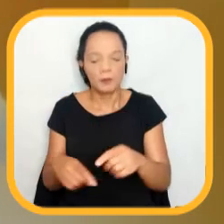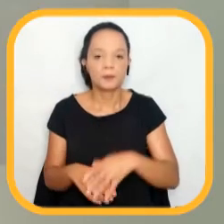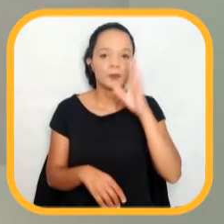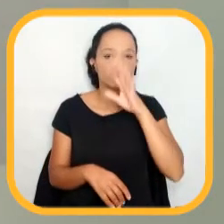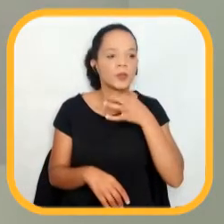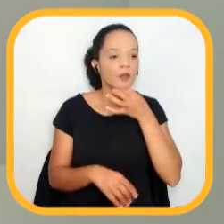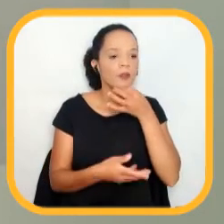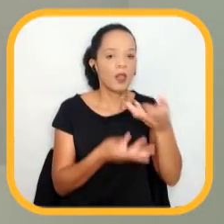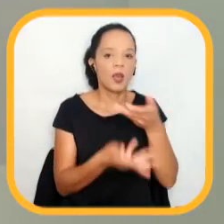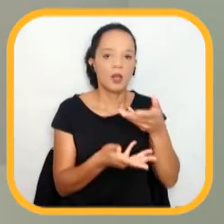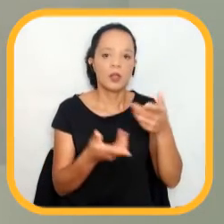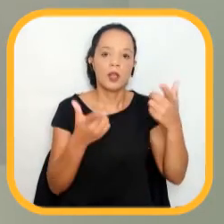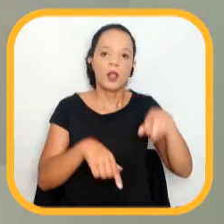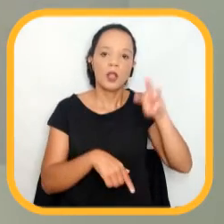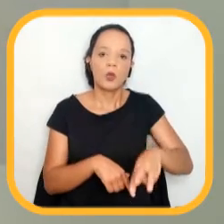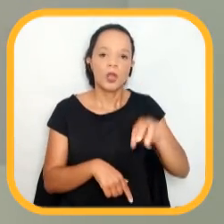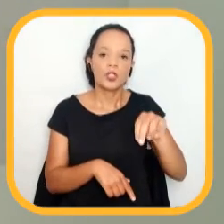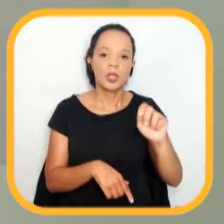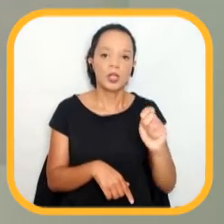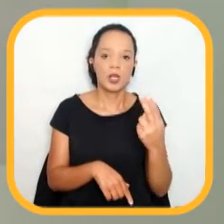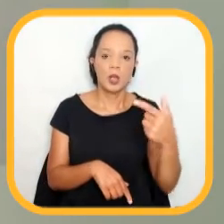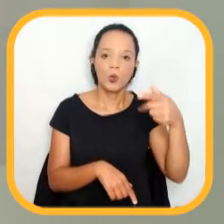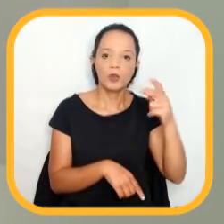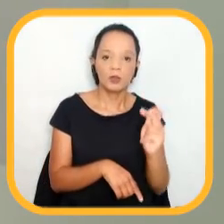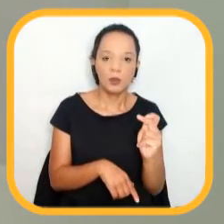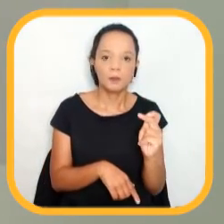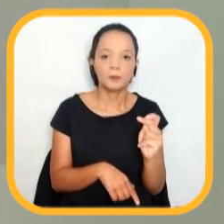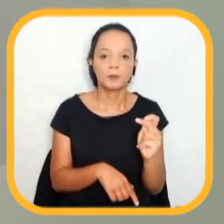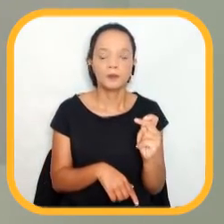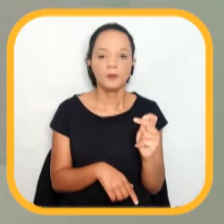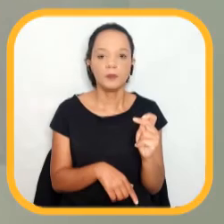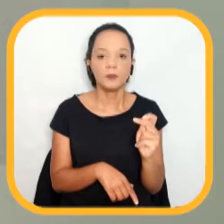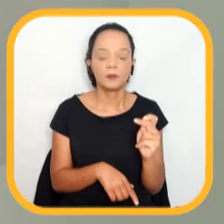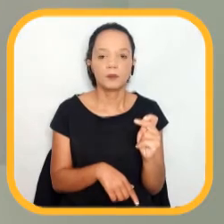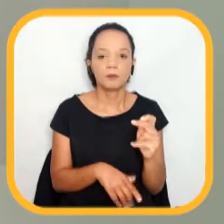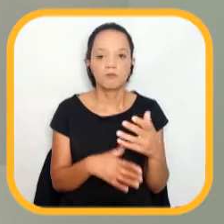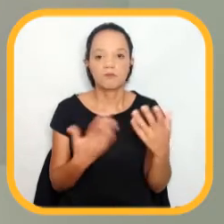inclusividade. Se eu estiver a falar de linguagem neutra, eu vou utilizar o